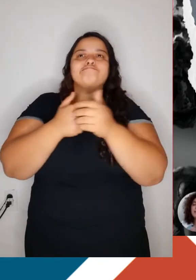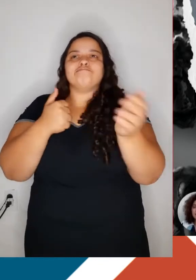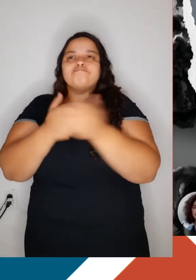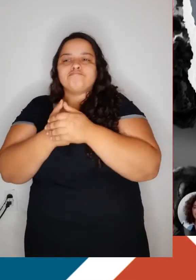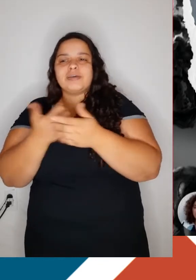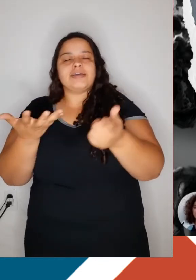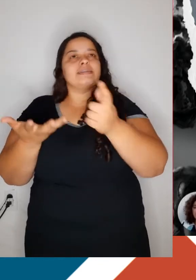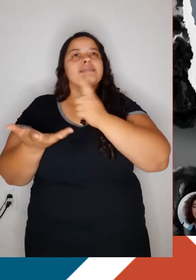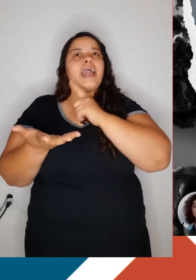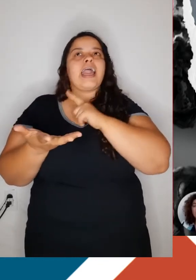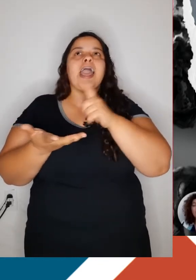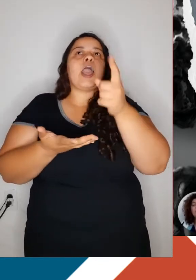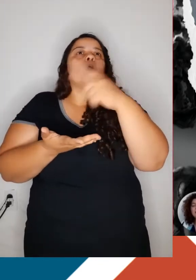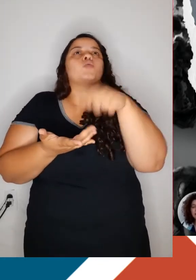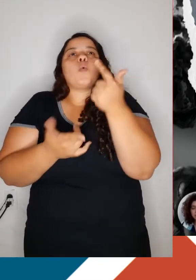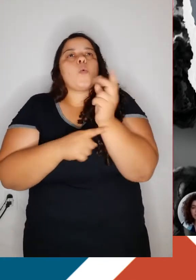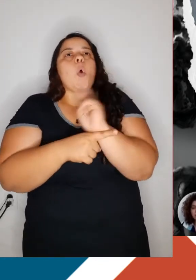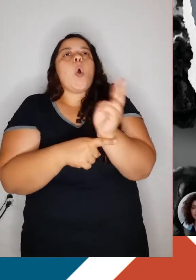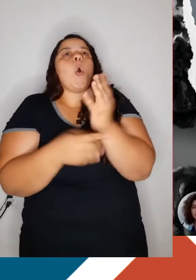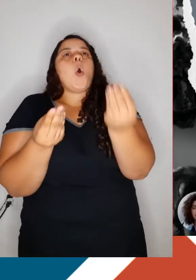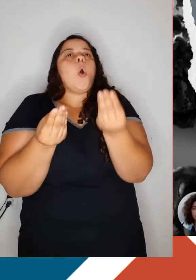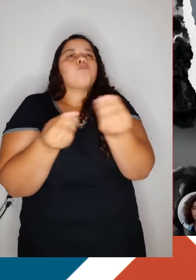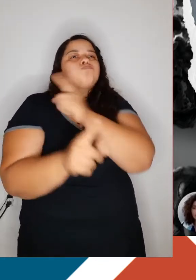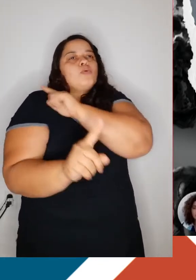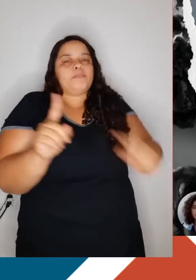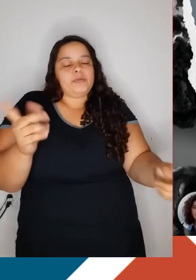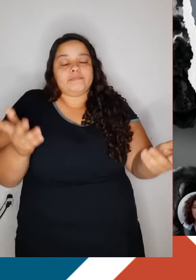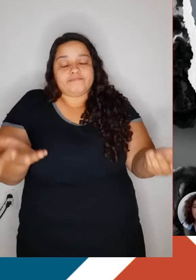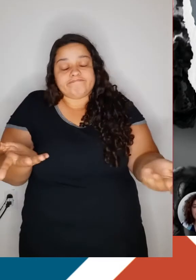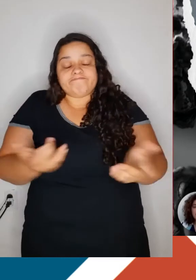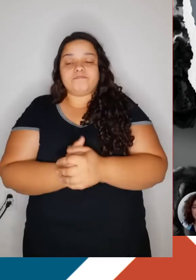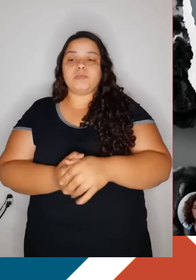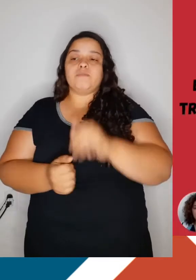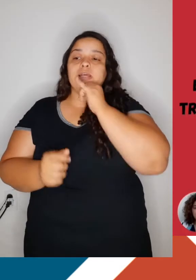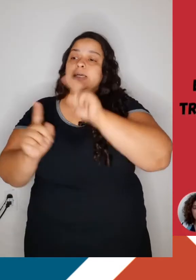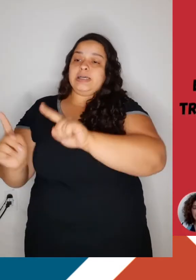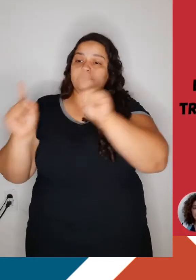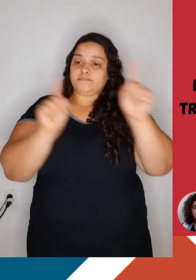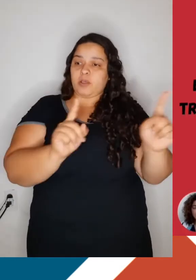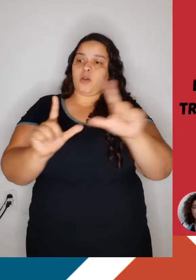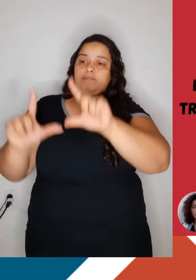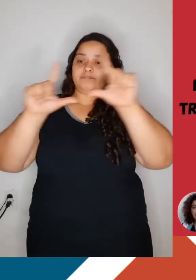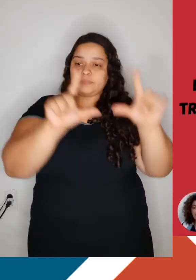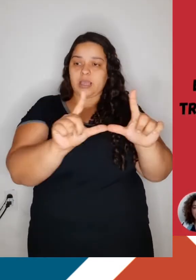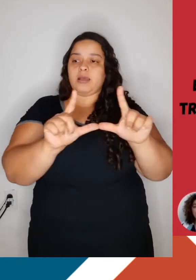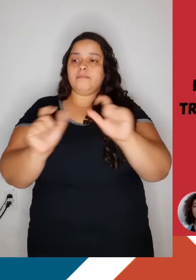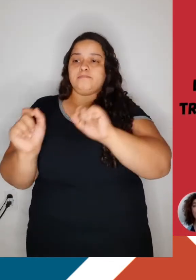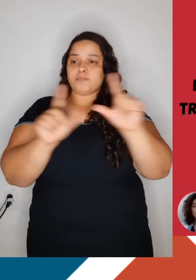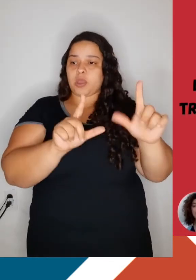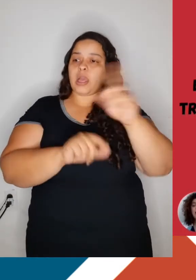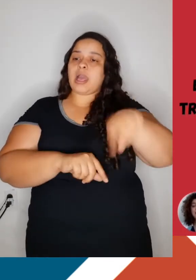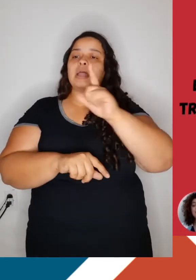se beneficiando aí de uma ausência de fiscalização. Nesse próximo slide, nós temos um gráfico